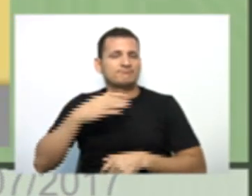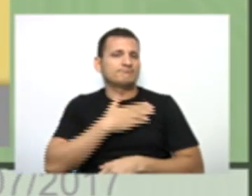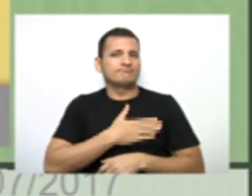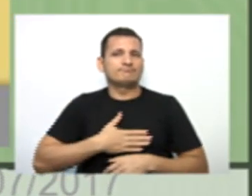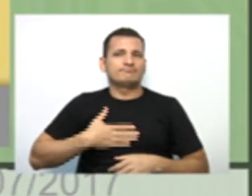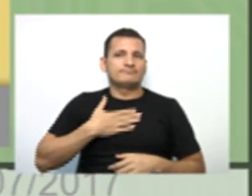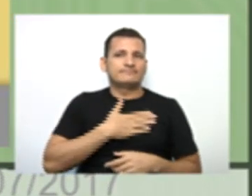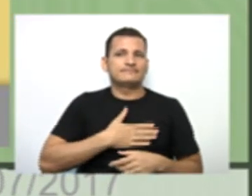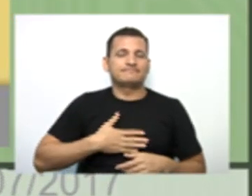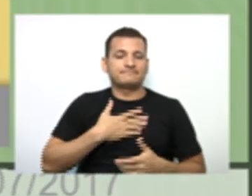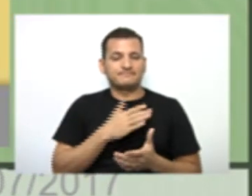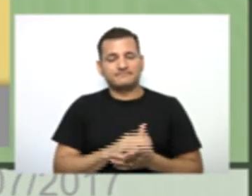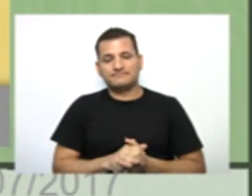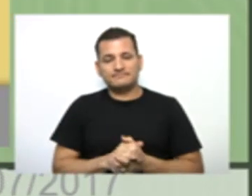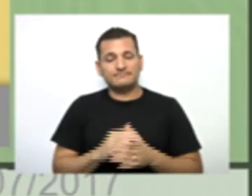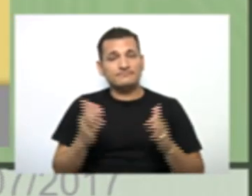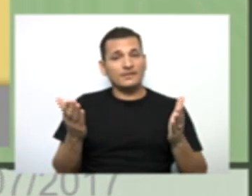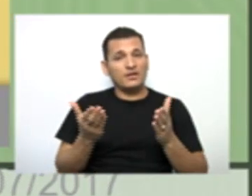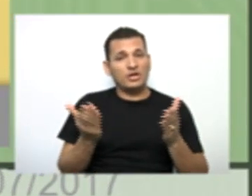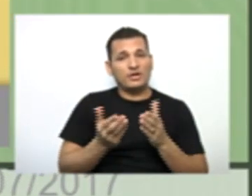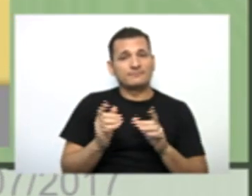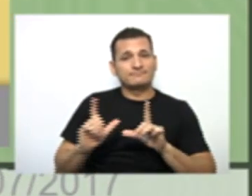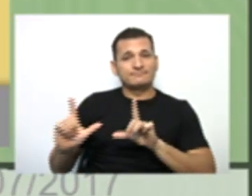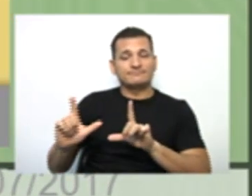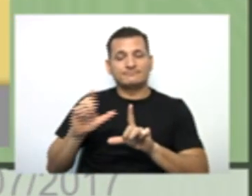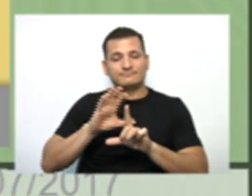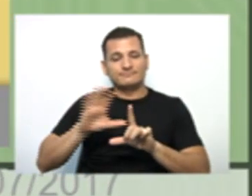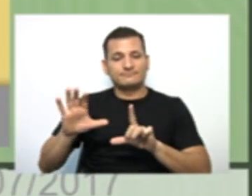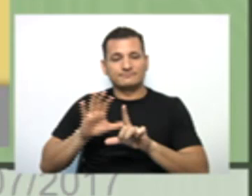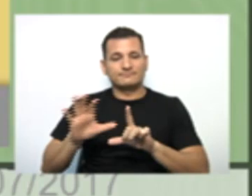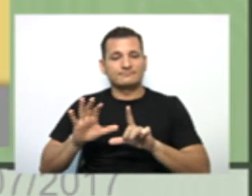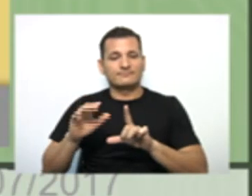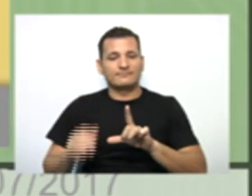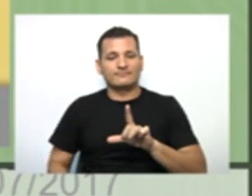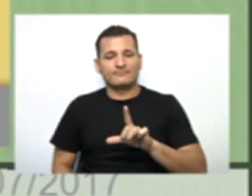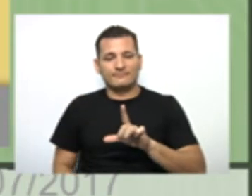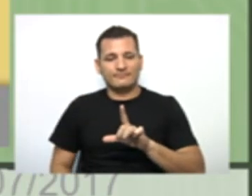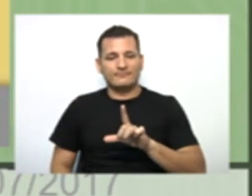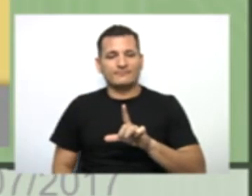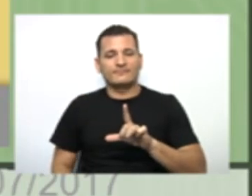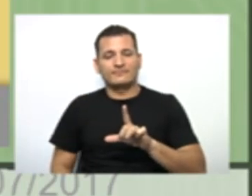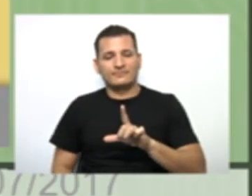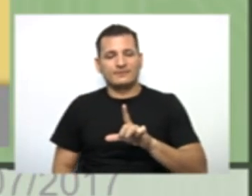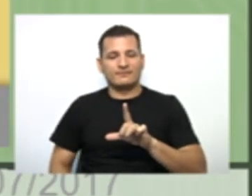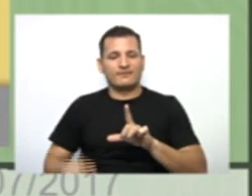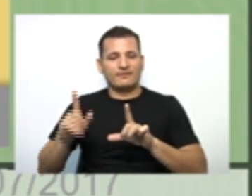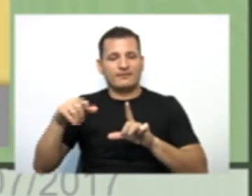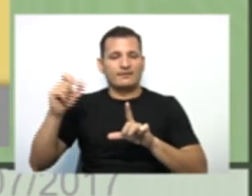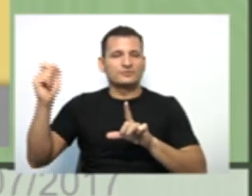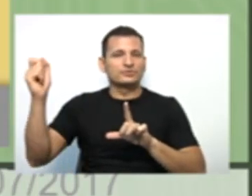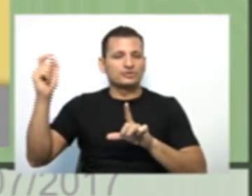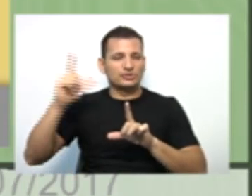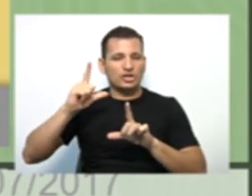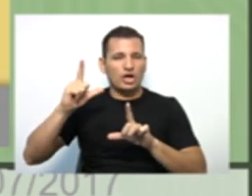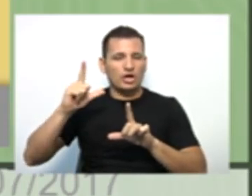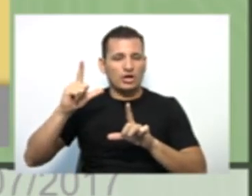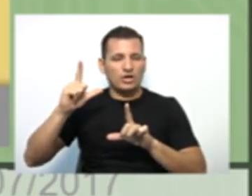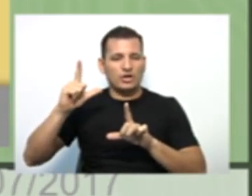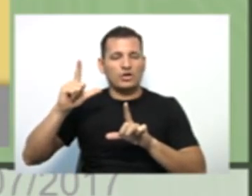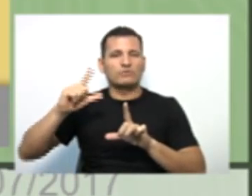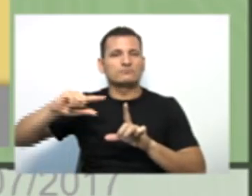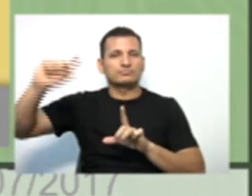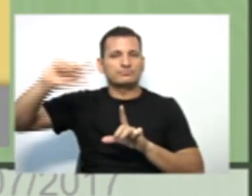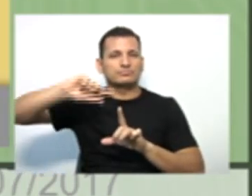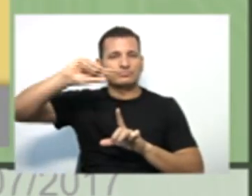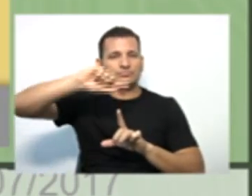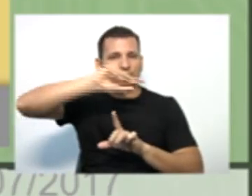esse daqui, ó. Isso aqui é um sol aqui atrás, tá? Ó, é um sol em vermelho. Aqui são os raios dele aqui atrás, ó,